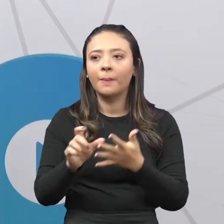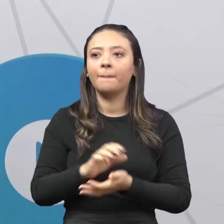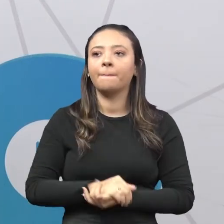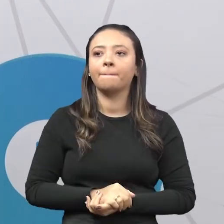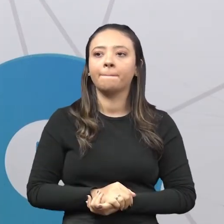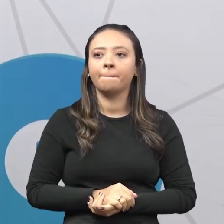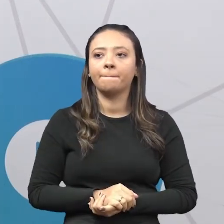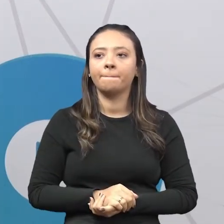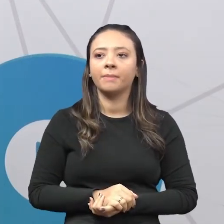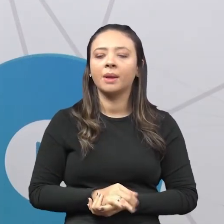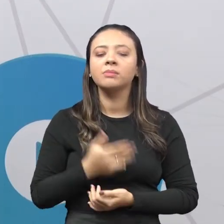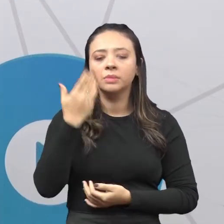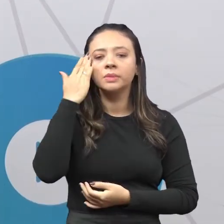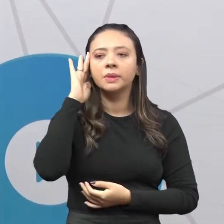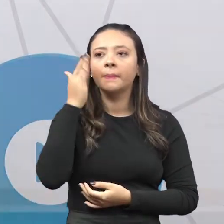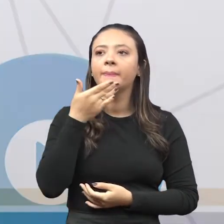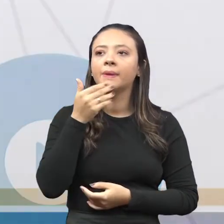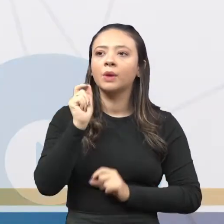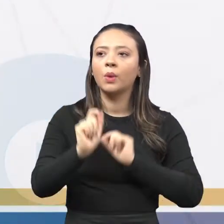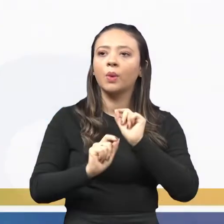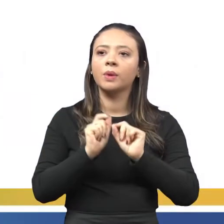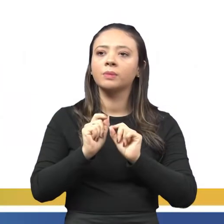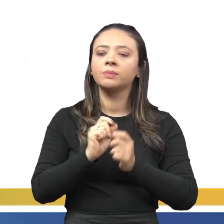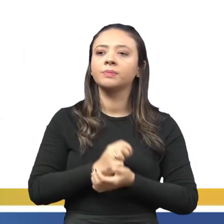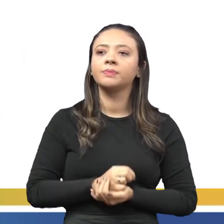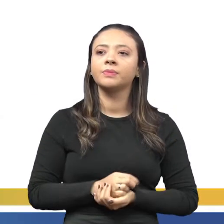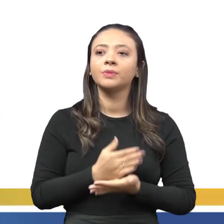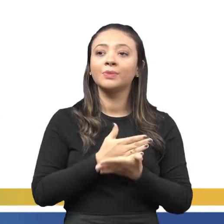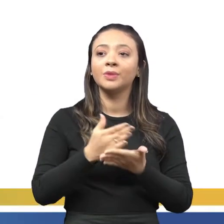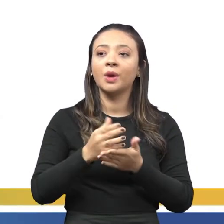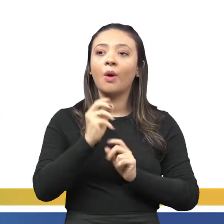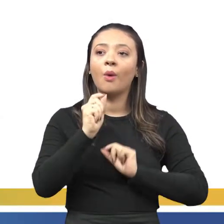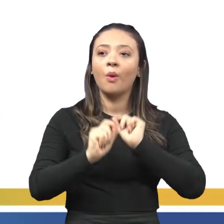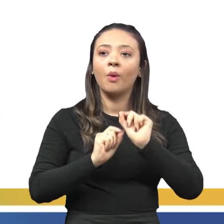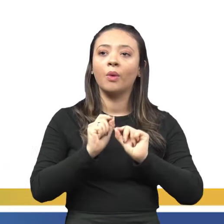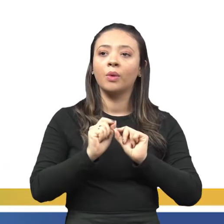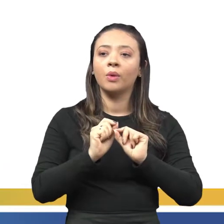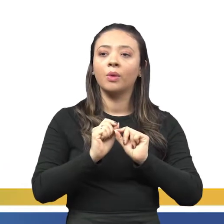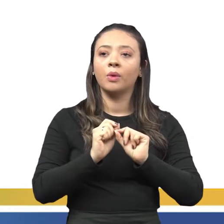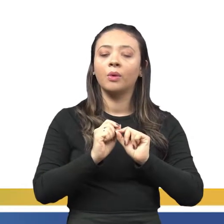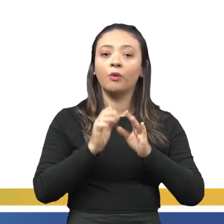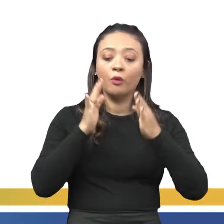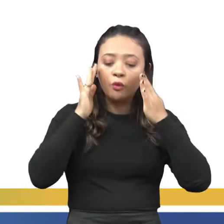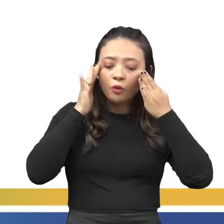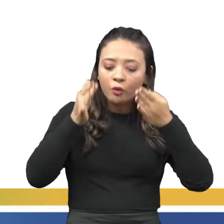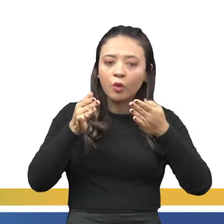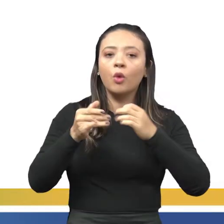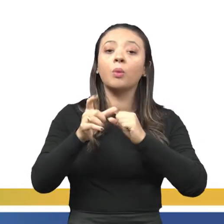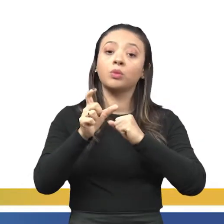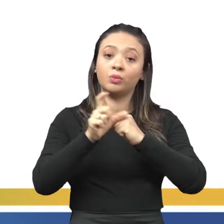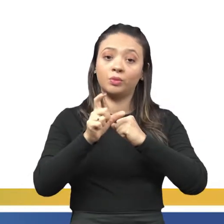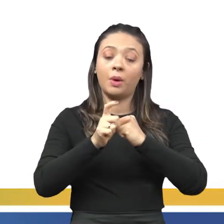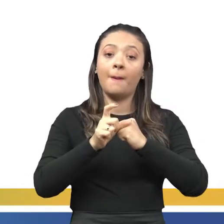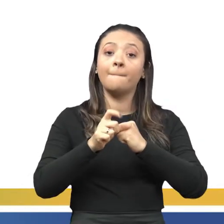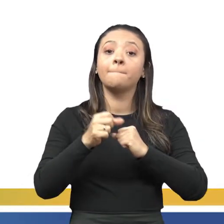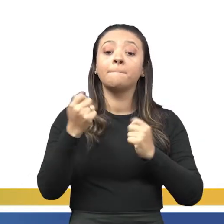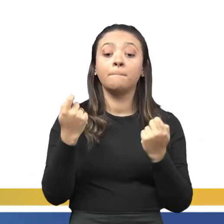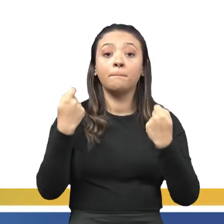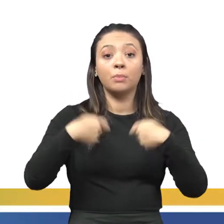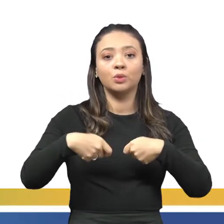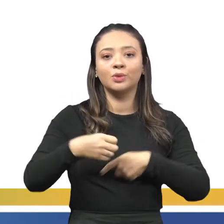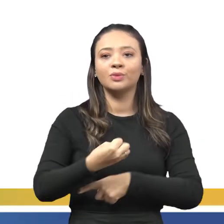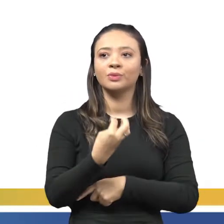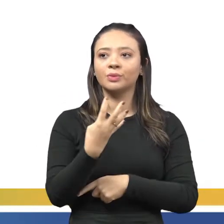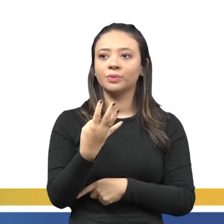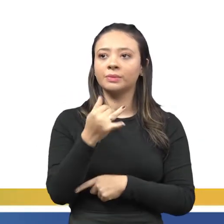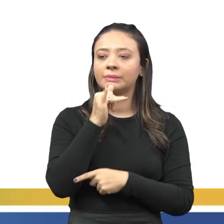ver um pouquinho sobre os quantificadores, então. Vamos iniciar pelos quantificadores para os substantivos contáveis. Então, a gente